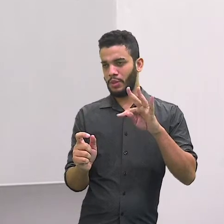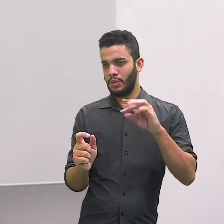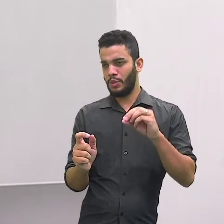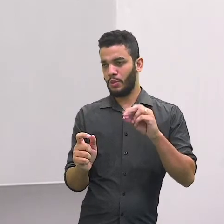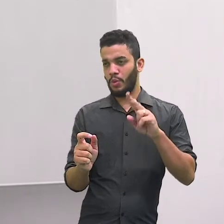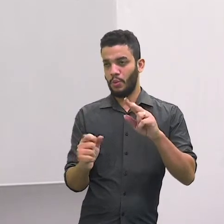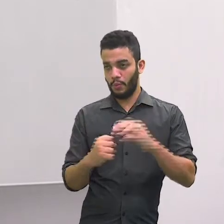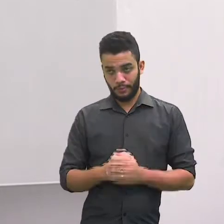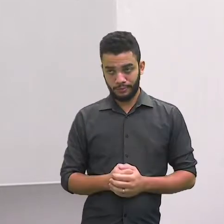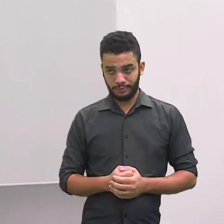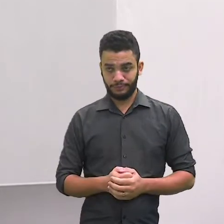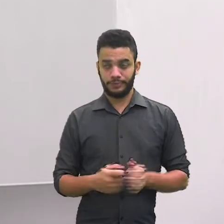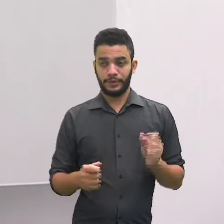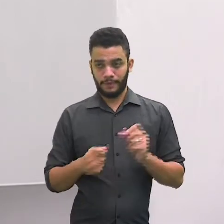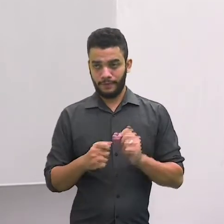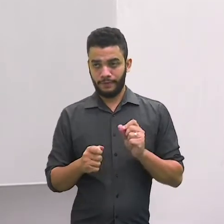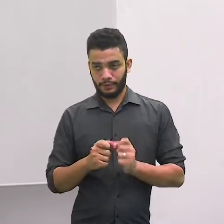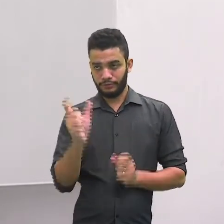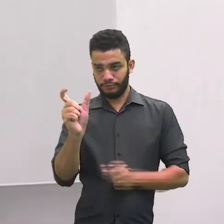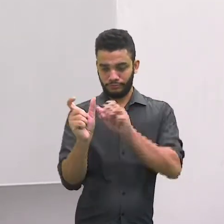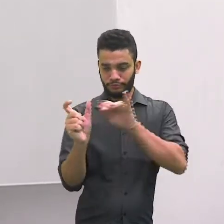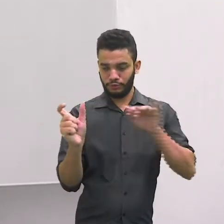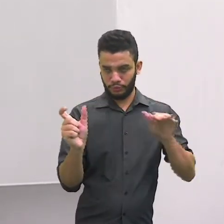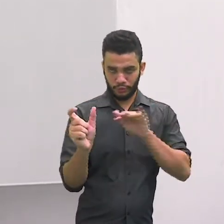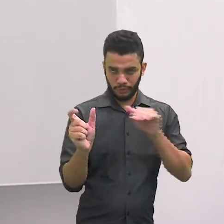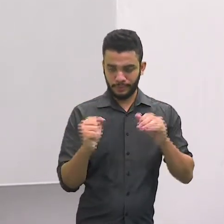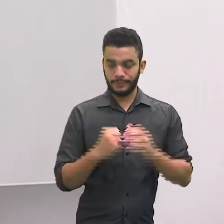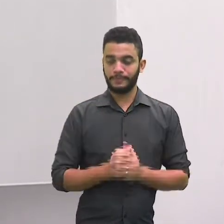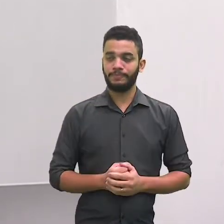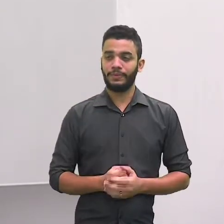Precipitou. Precipitou.